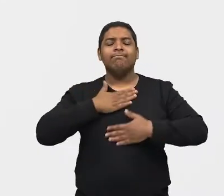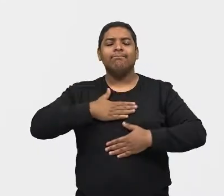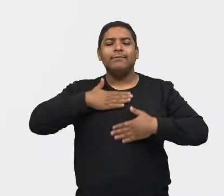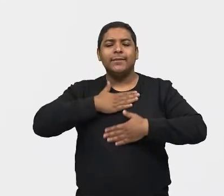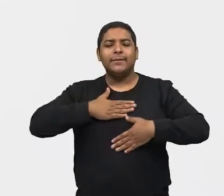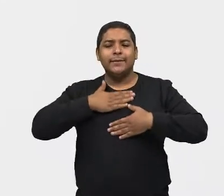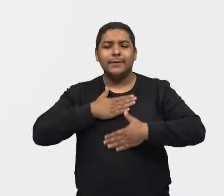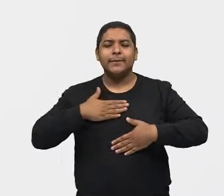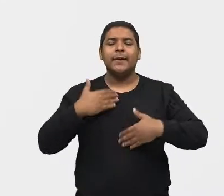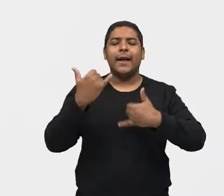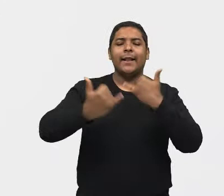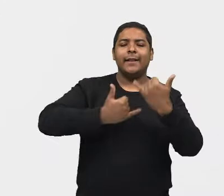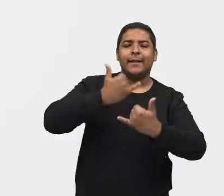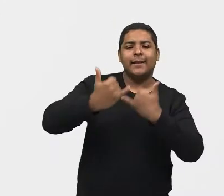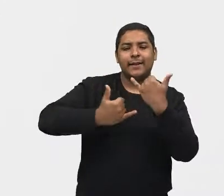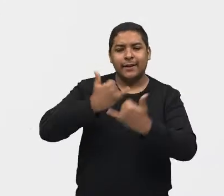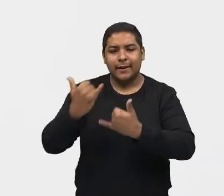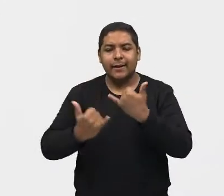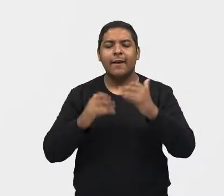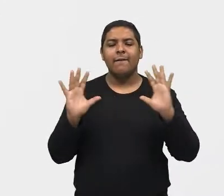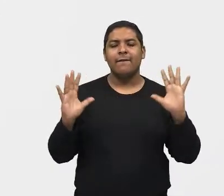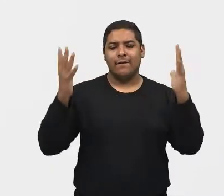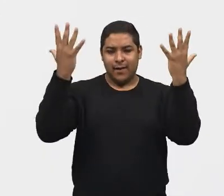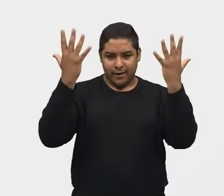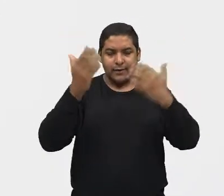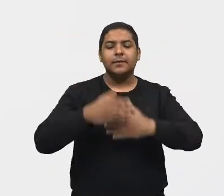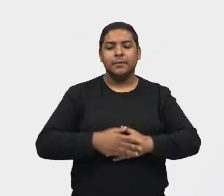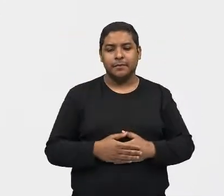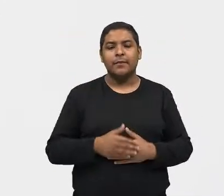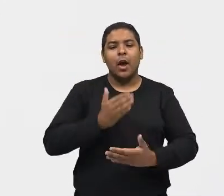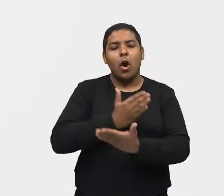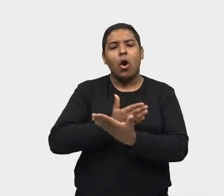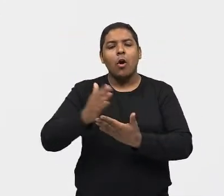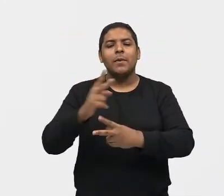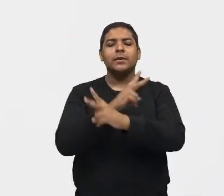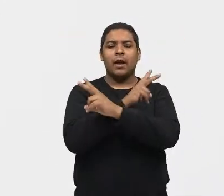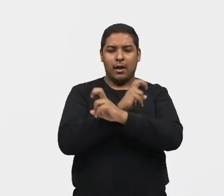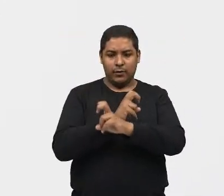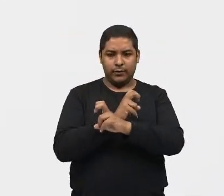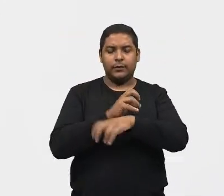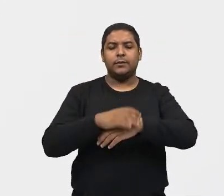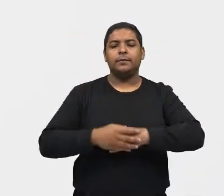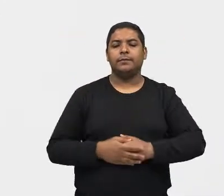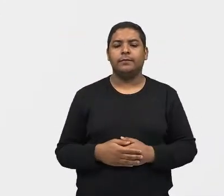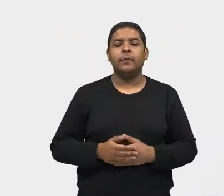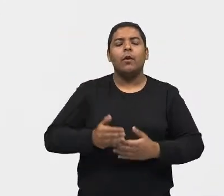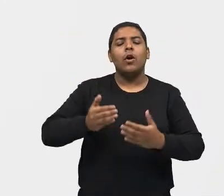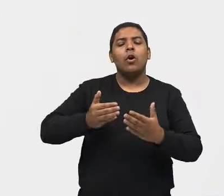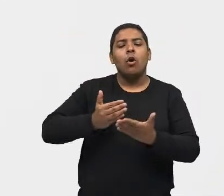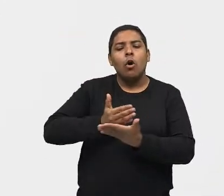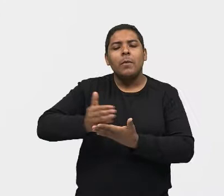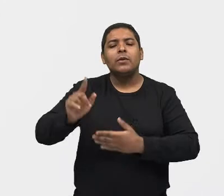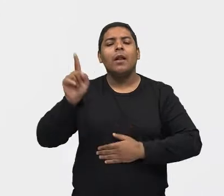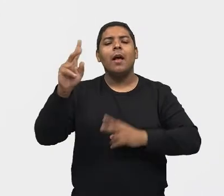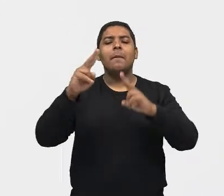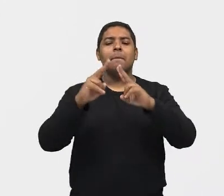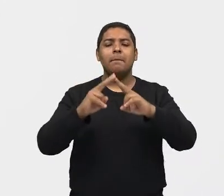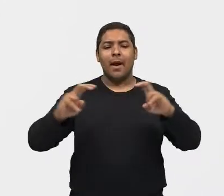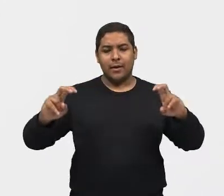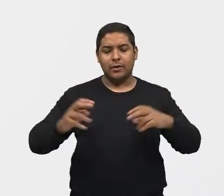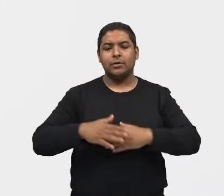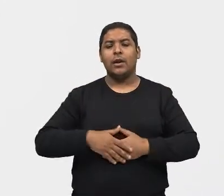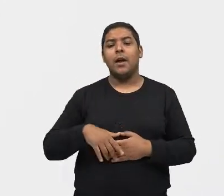ocasiões festivas. Ela tem origem o quê? Austríaca e foi introduzida em Paris aonde? Quando? Em